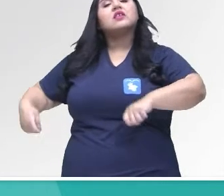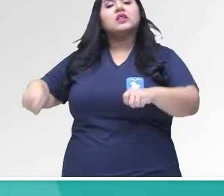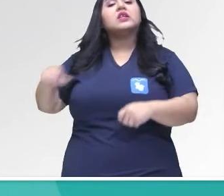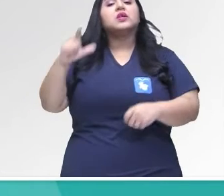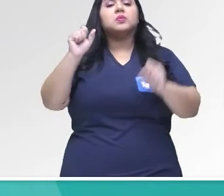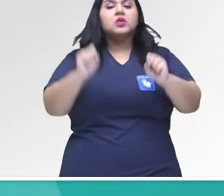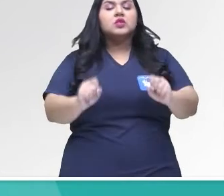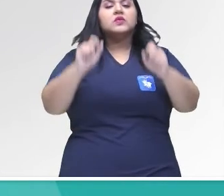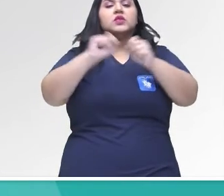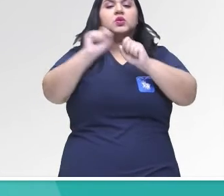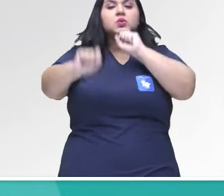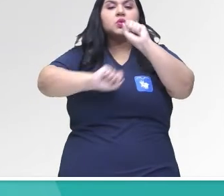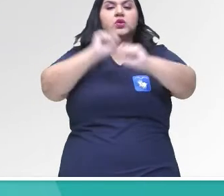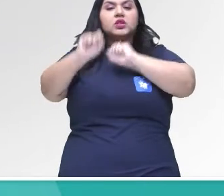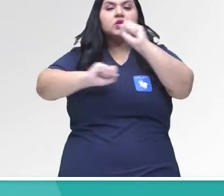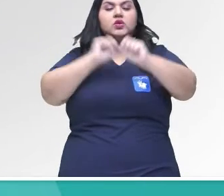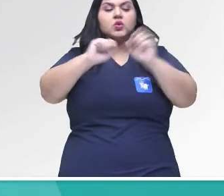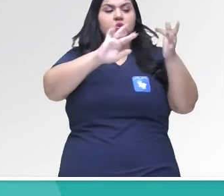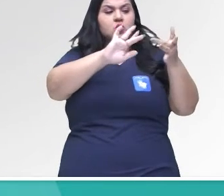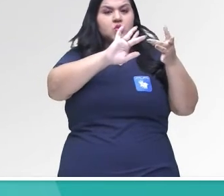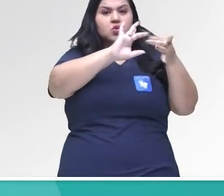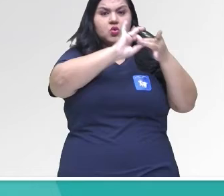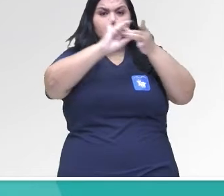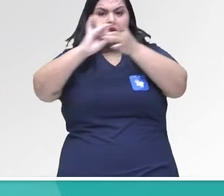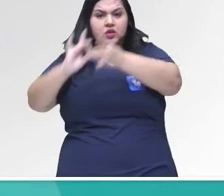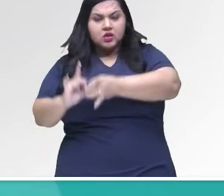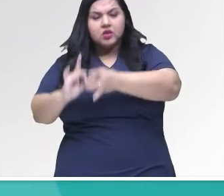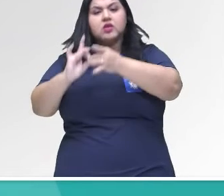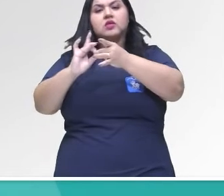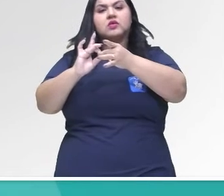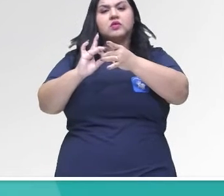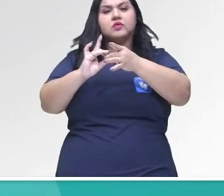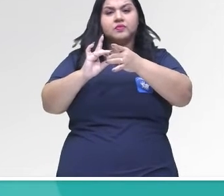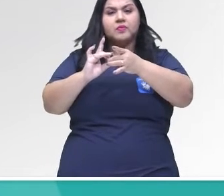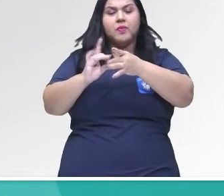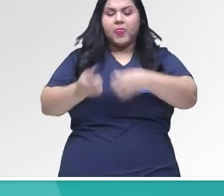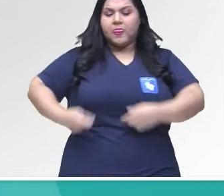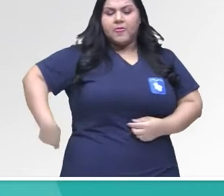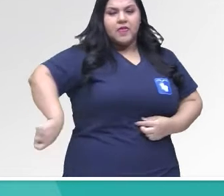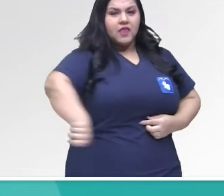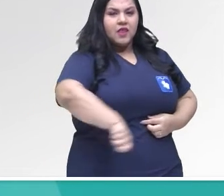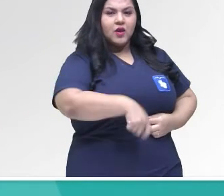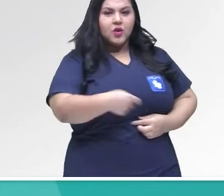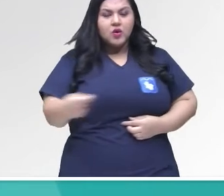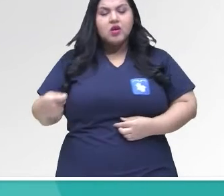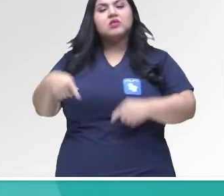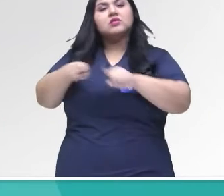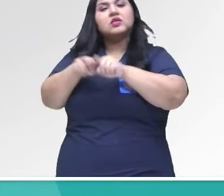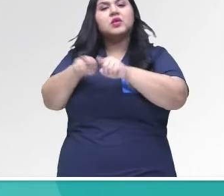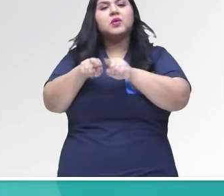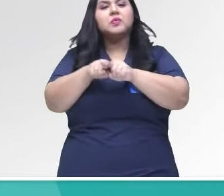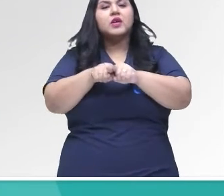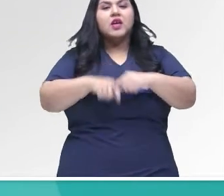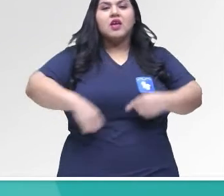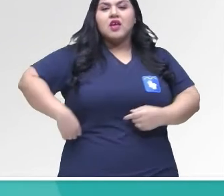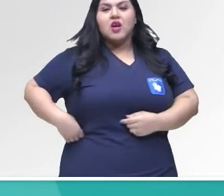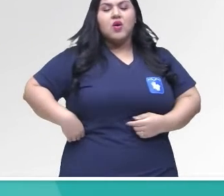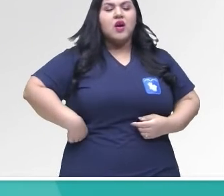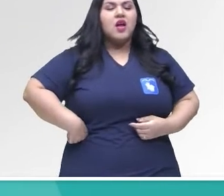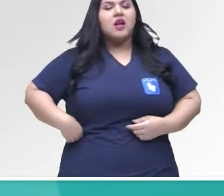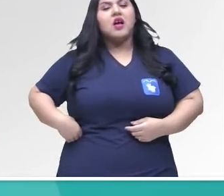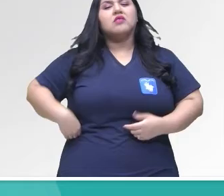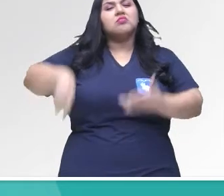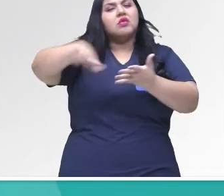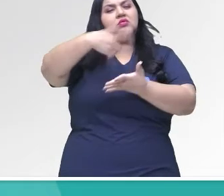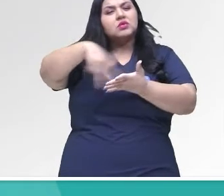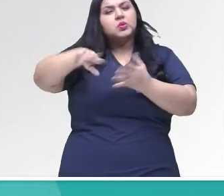podemos fazer o quê? Um contexto com o carimbó, não é verdade? A quadrilha, a questão do bailado, tudo